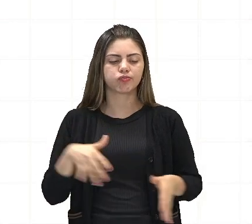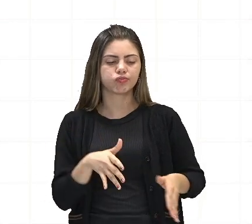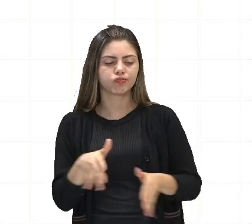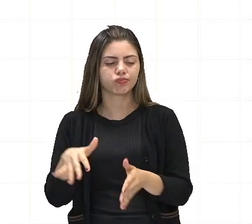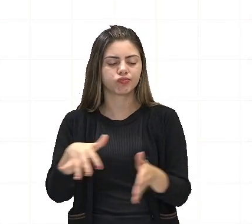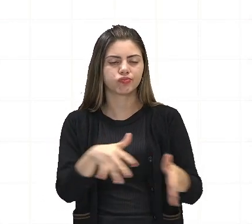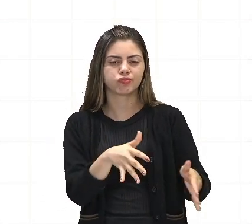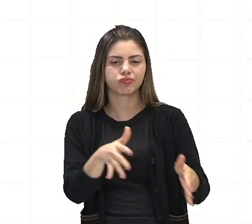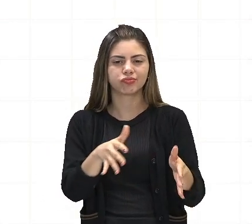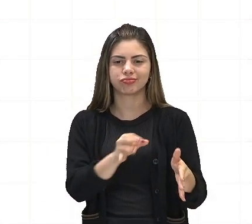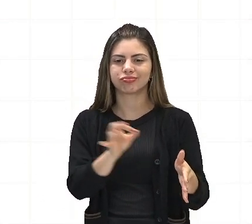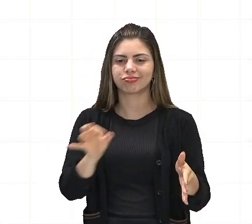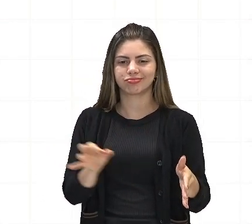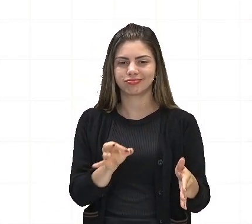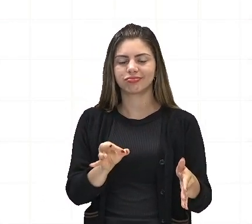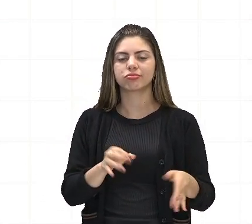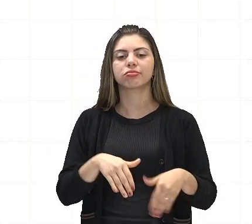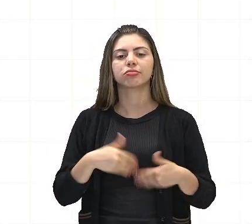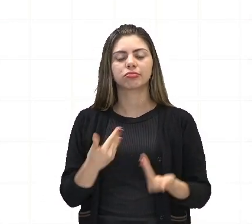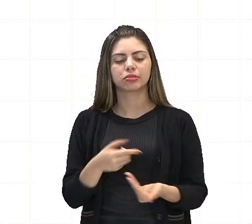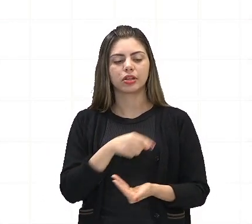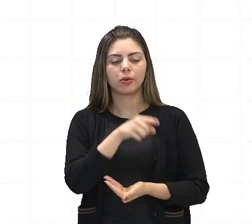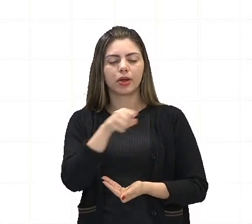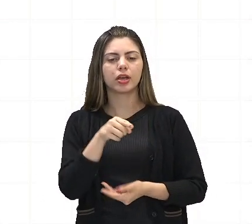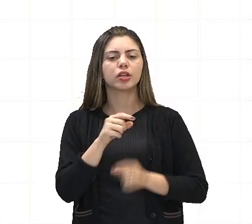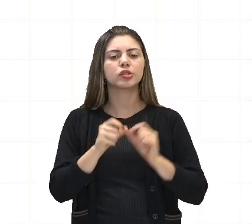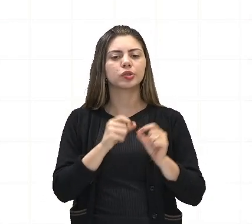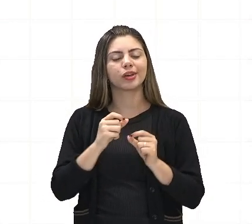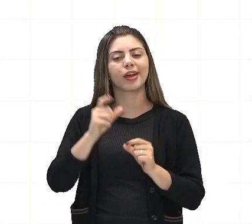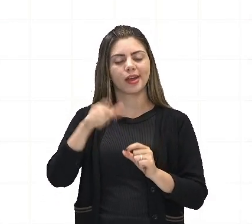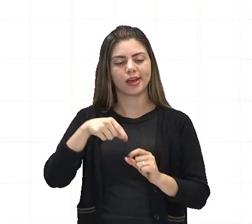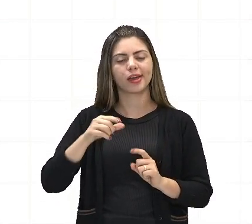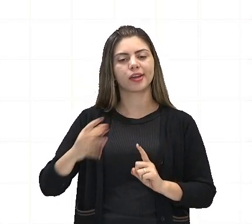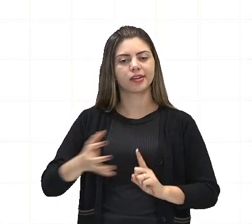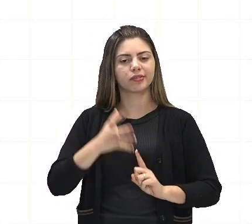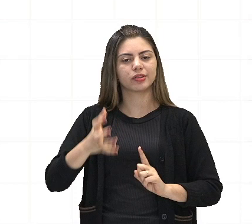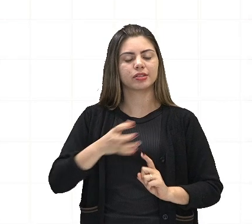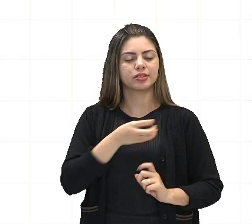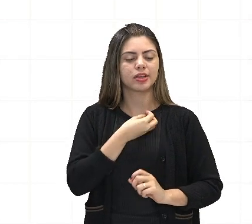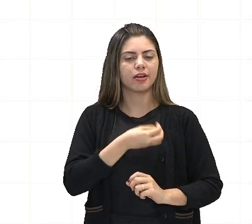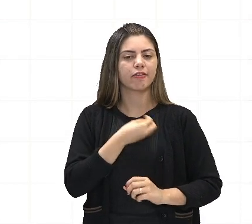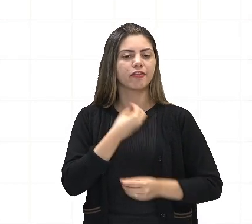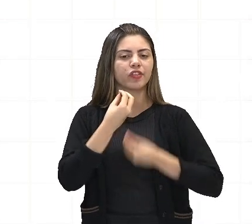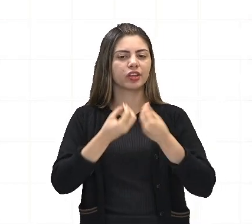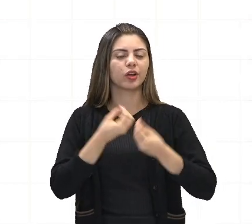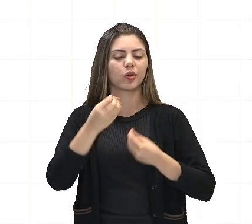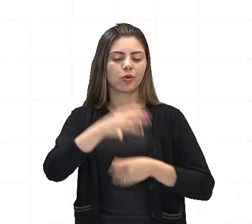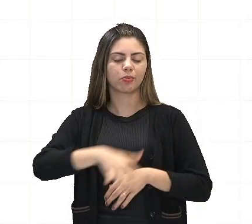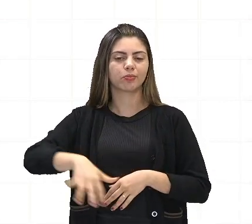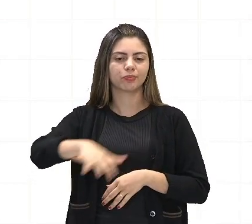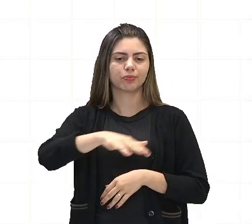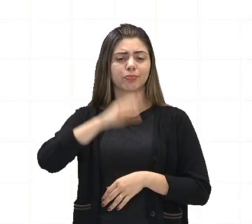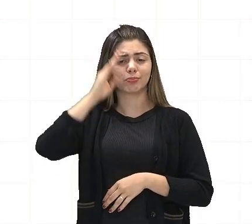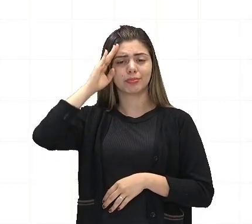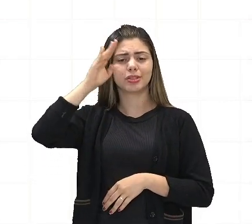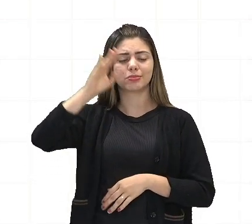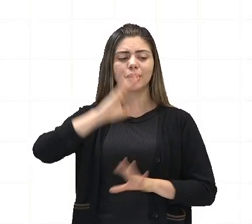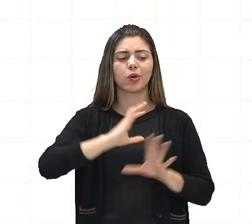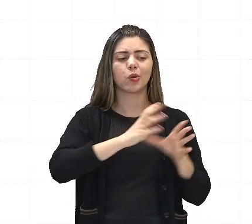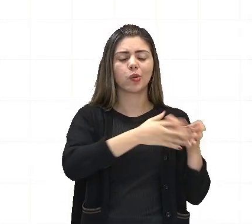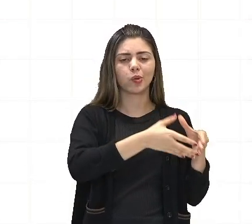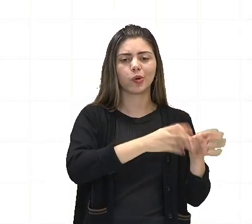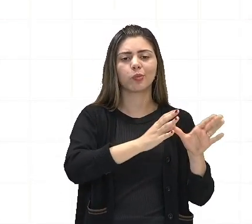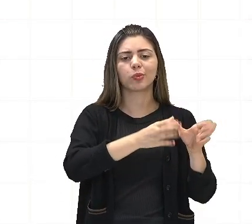aí dar continuidade, né? Vai moldar aí o nosso tipo de vida, né? Principalmente para as